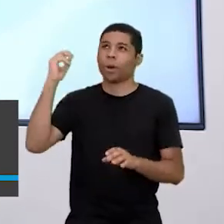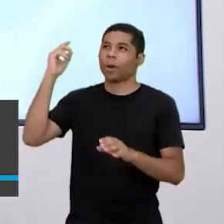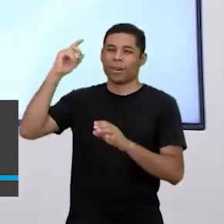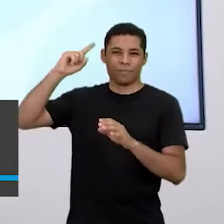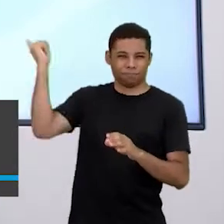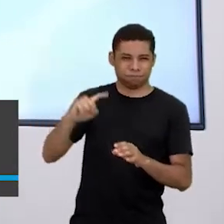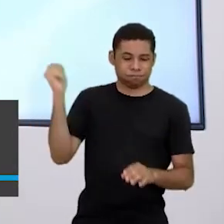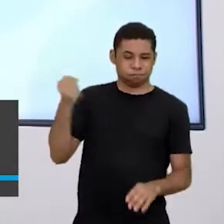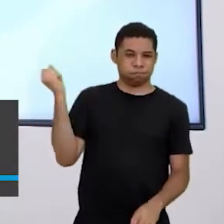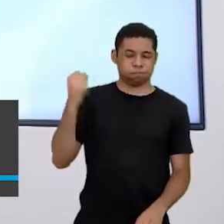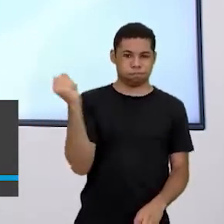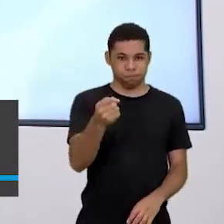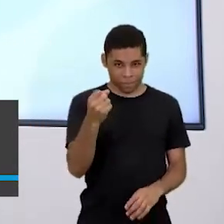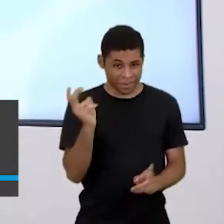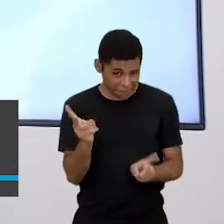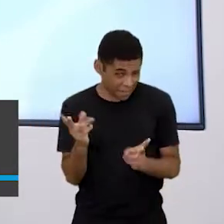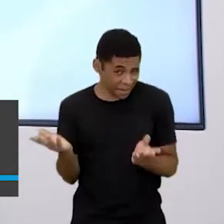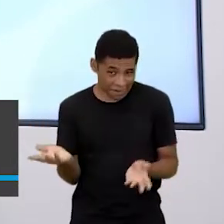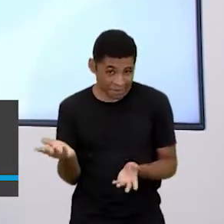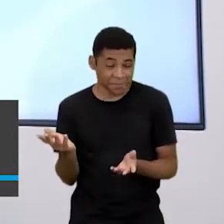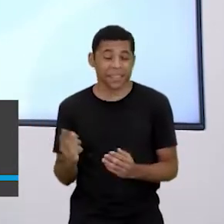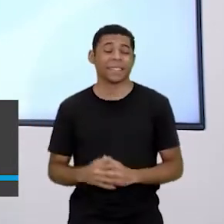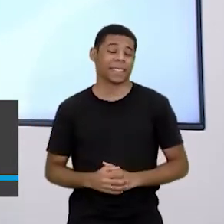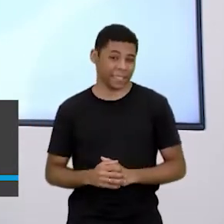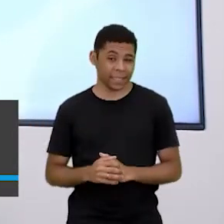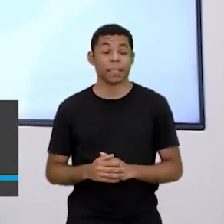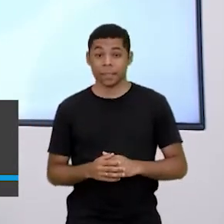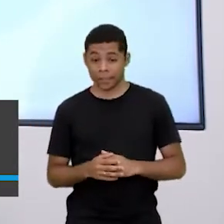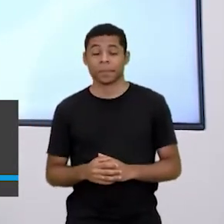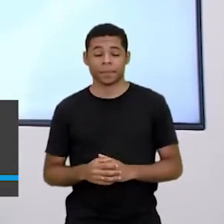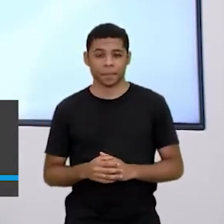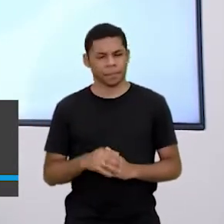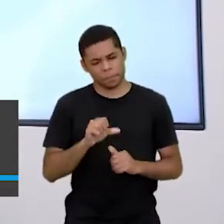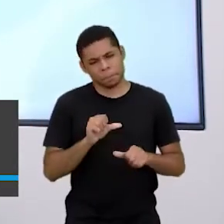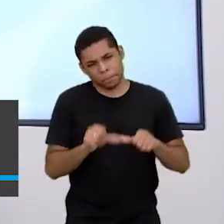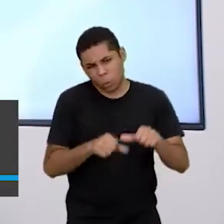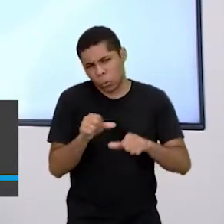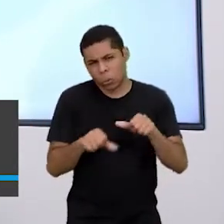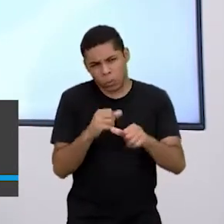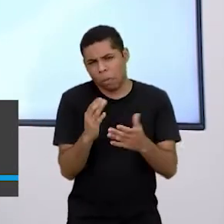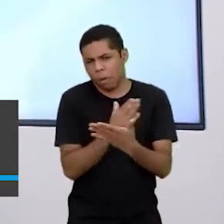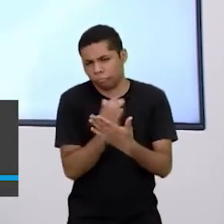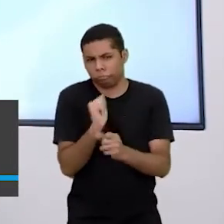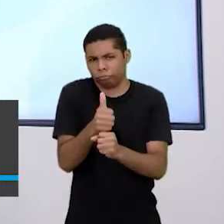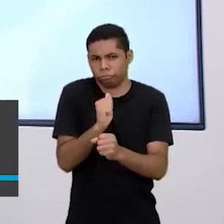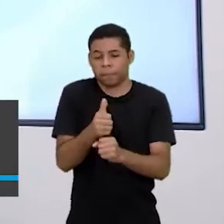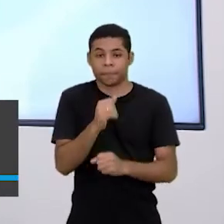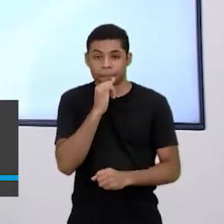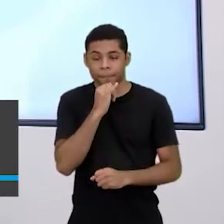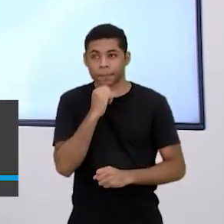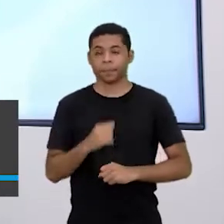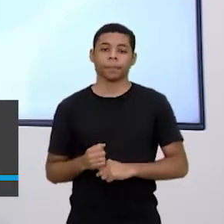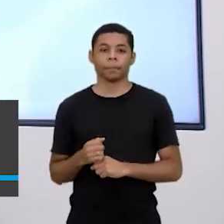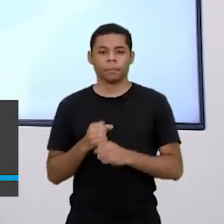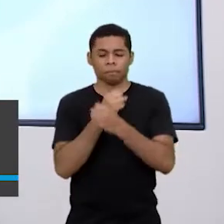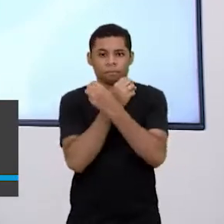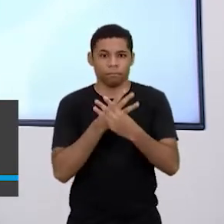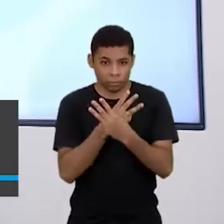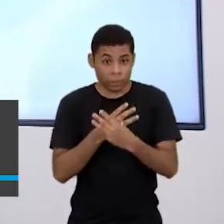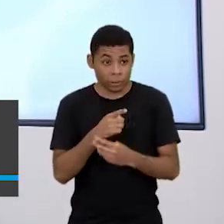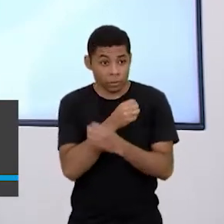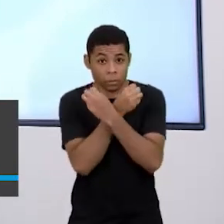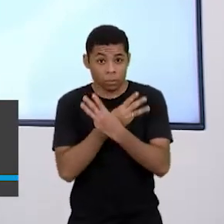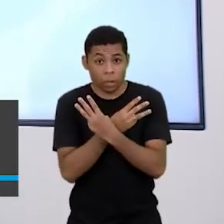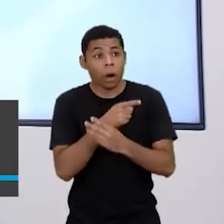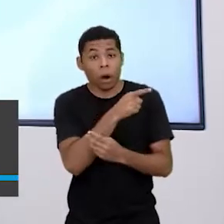lá o deus nórdico e colocou, né? Só que ele mudou alguns aspectos, com certeza, né? A gente pega os X-Men. Os X-Men eles são baseados